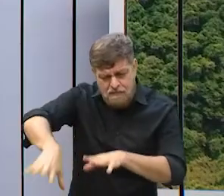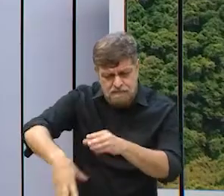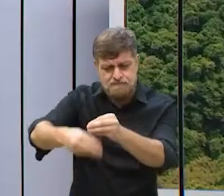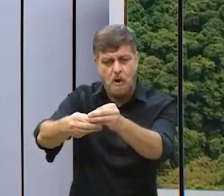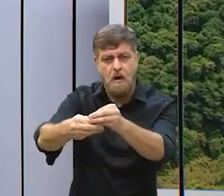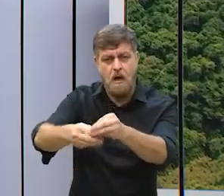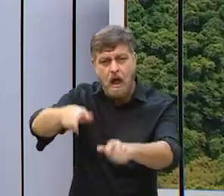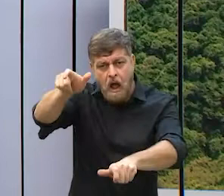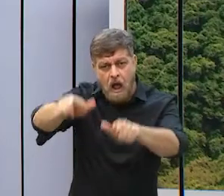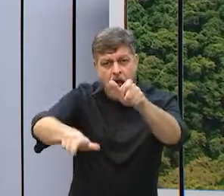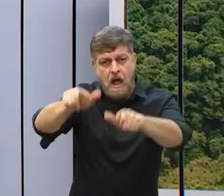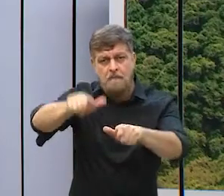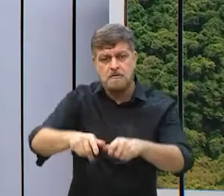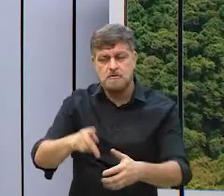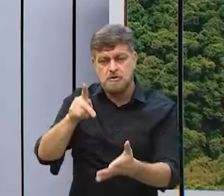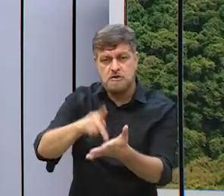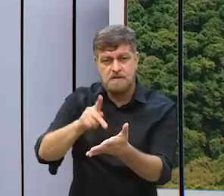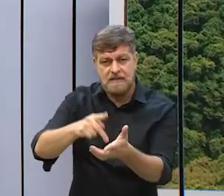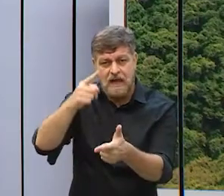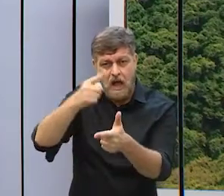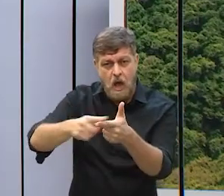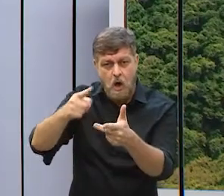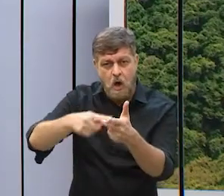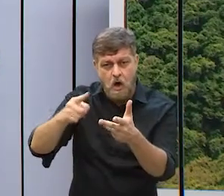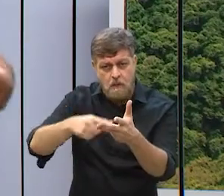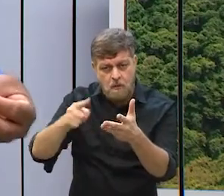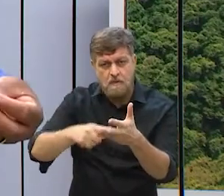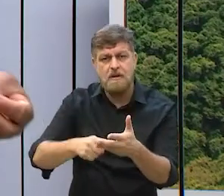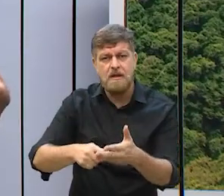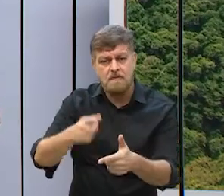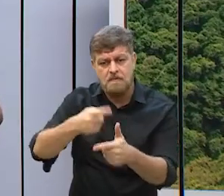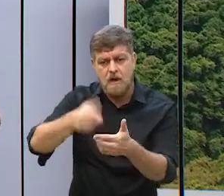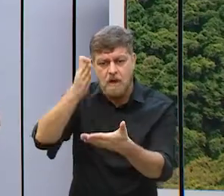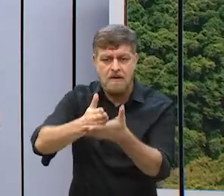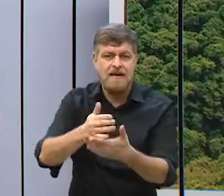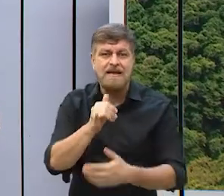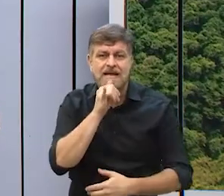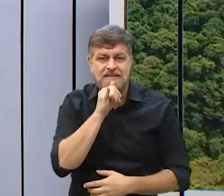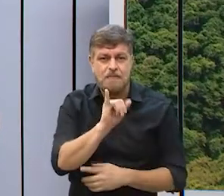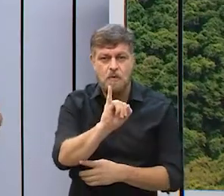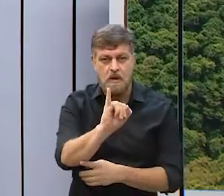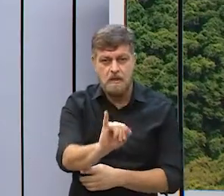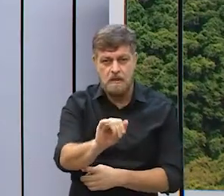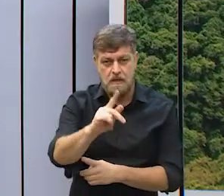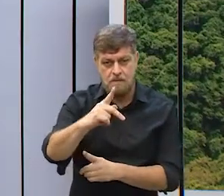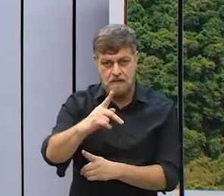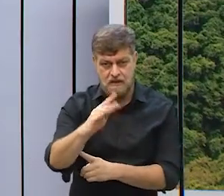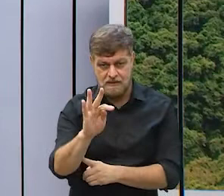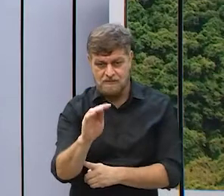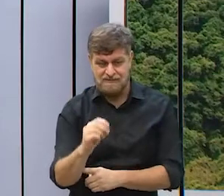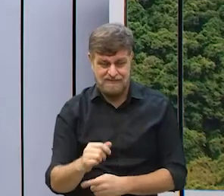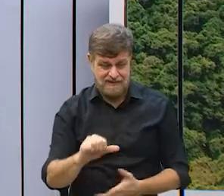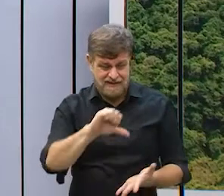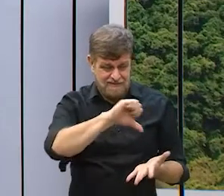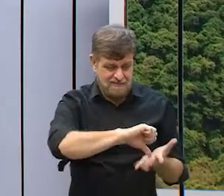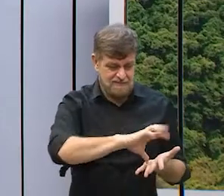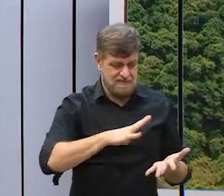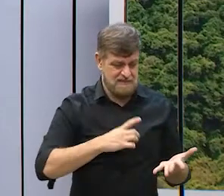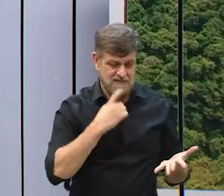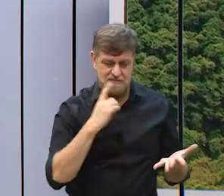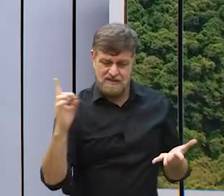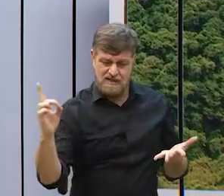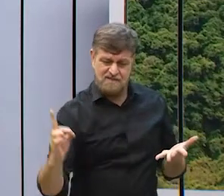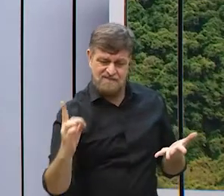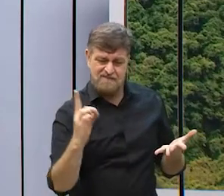Onde as pessoas possam, de fato, resolver os seus problemas. Eu tenho problema com o IPTU, eu não preciso vir no centro, no Porta